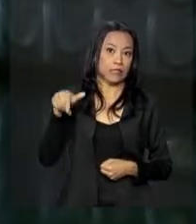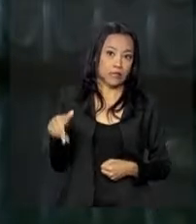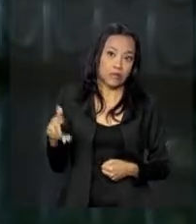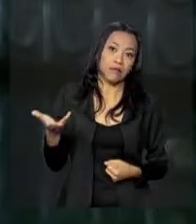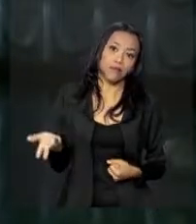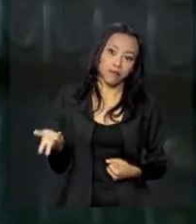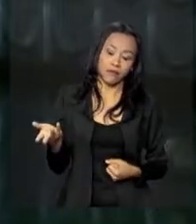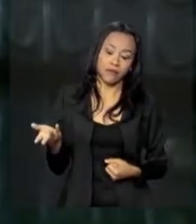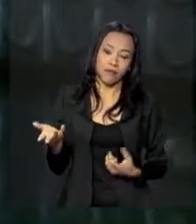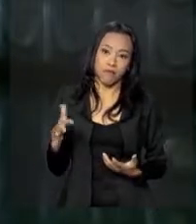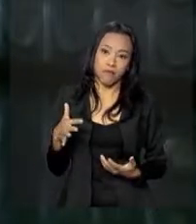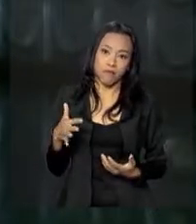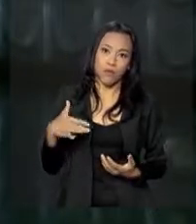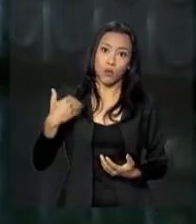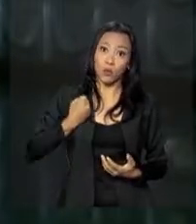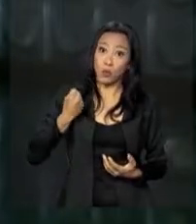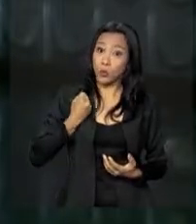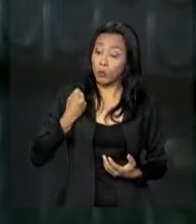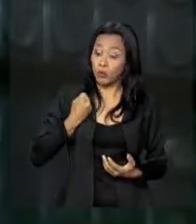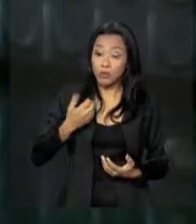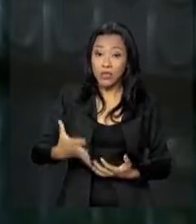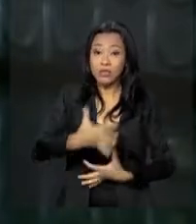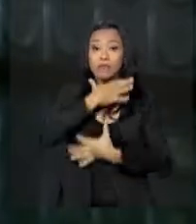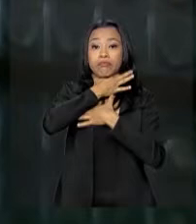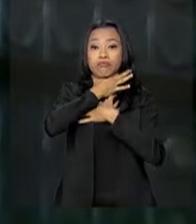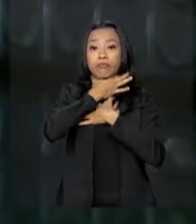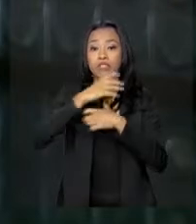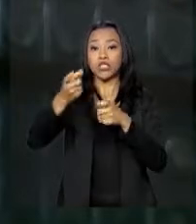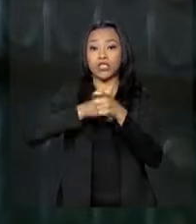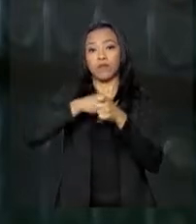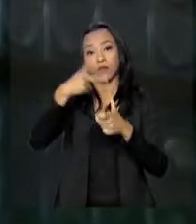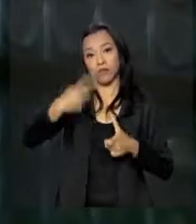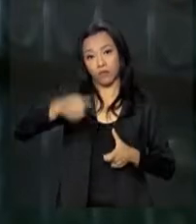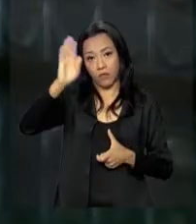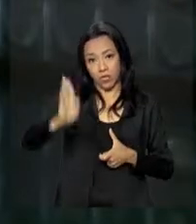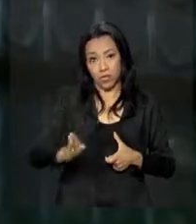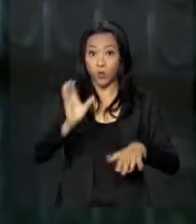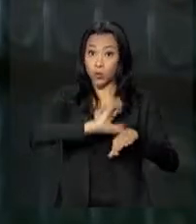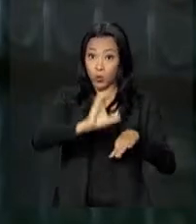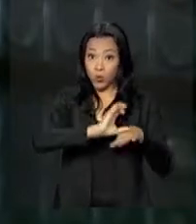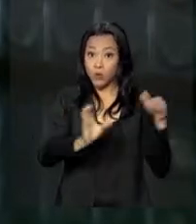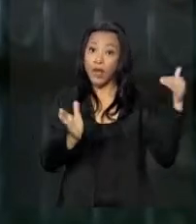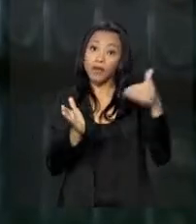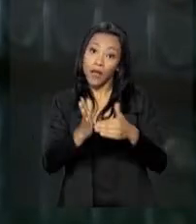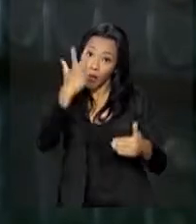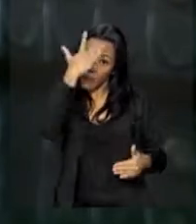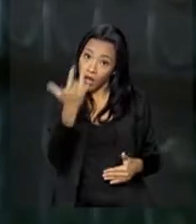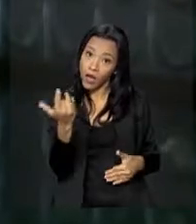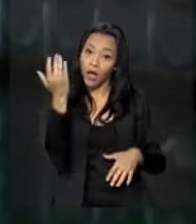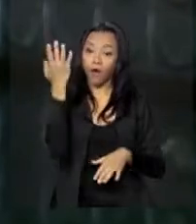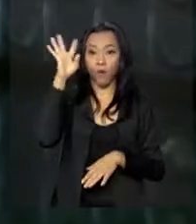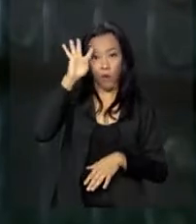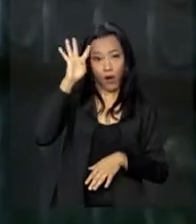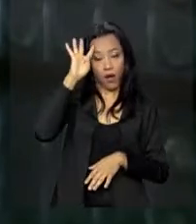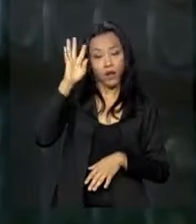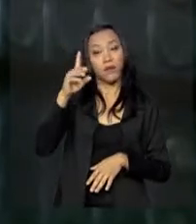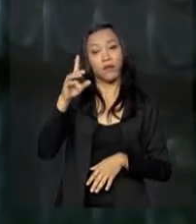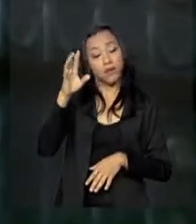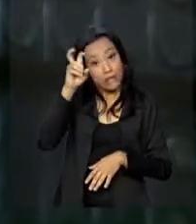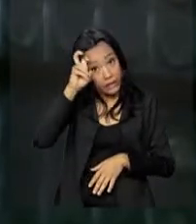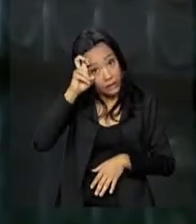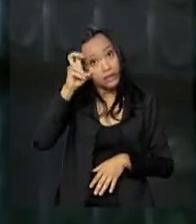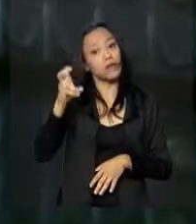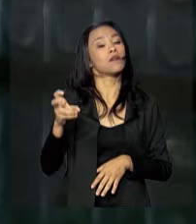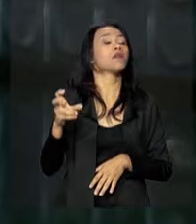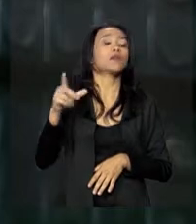por pelo maior número de indivíduos no brasil o curso vai até amanhã quarta feira e envolve quinta feira